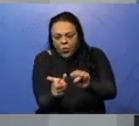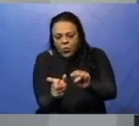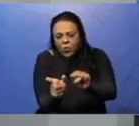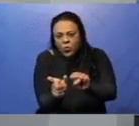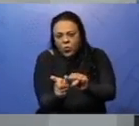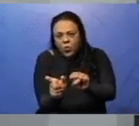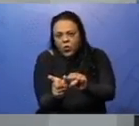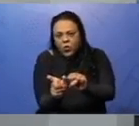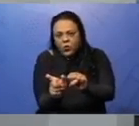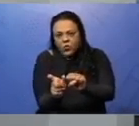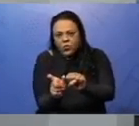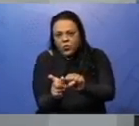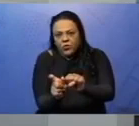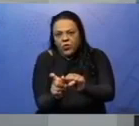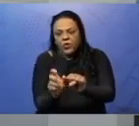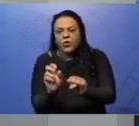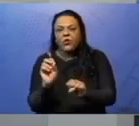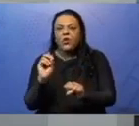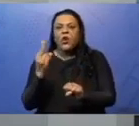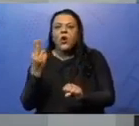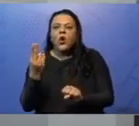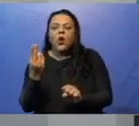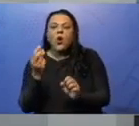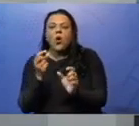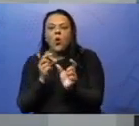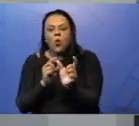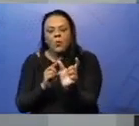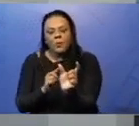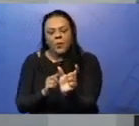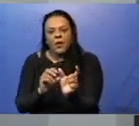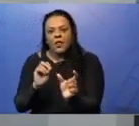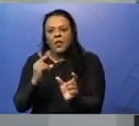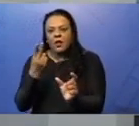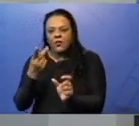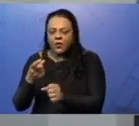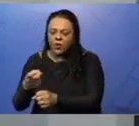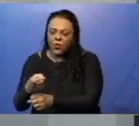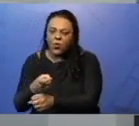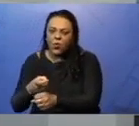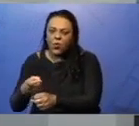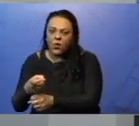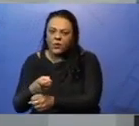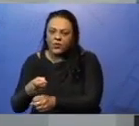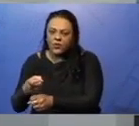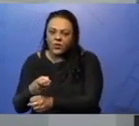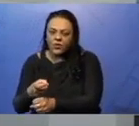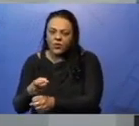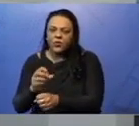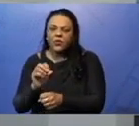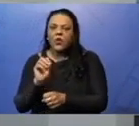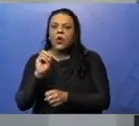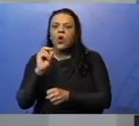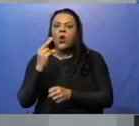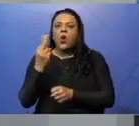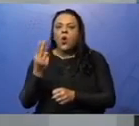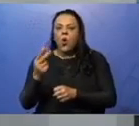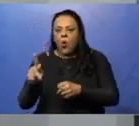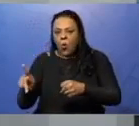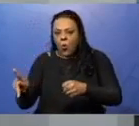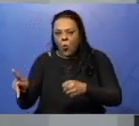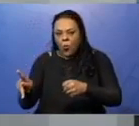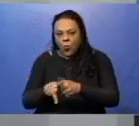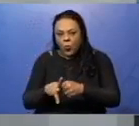substantivo, às vezes alguma palavra como adjetivo, que é amigo do substantivo, raramente pronome, numeral, pode ser também. Mas